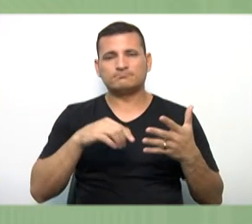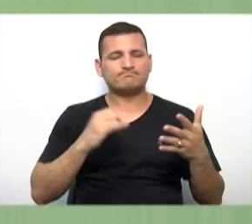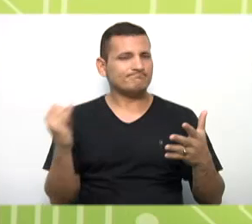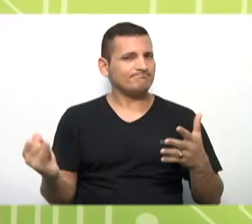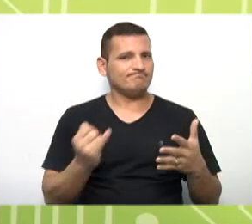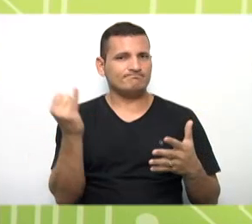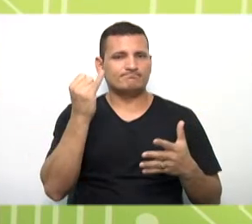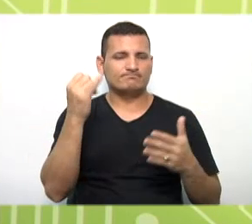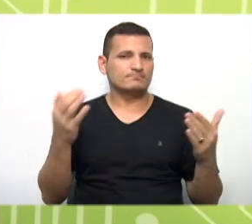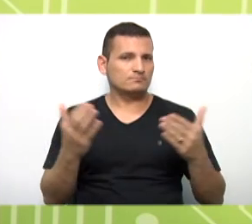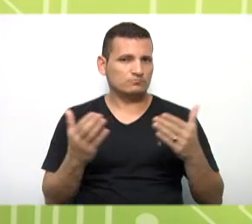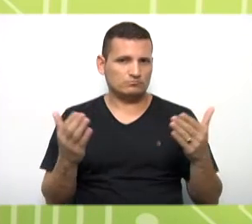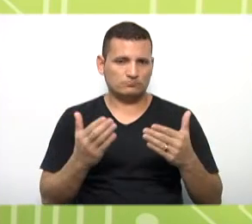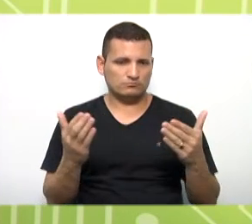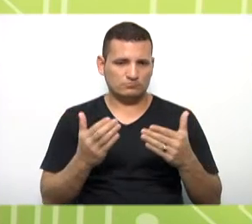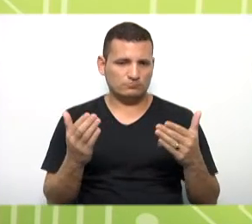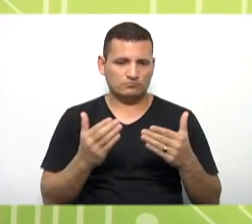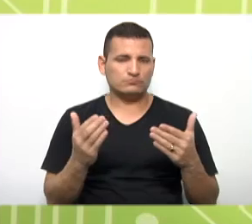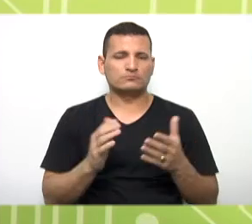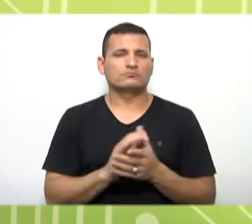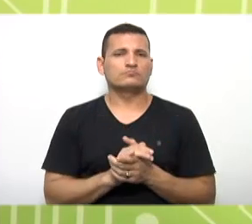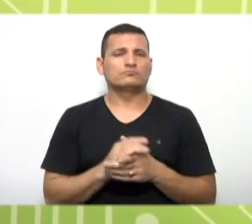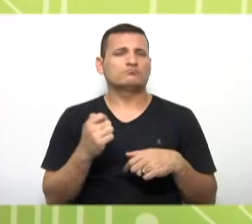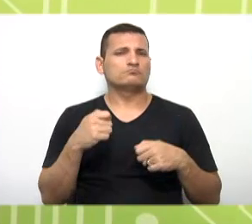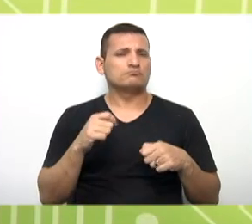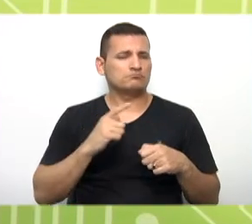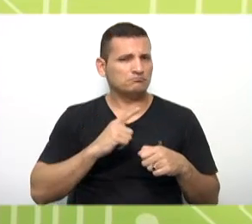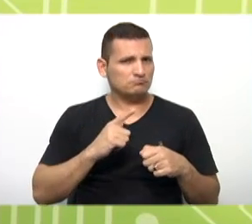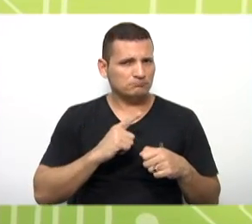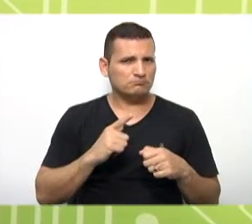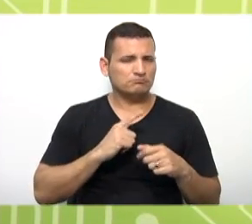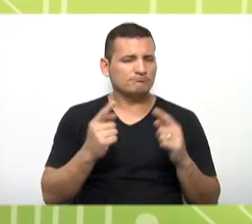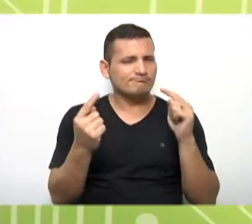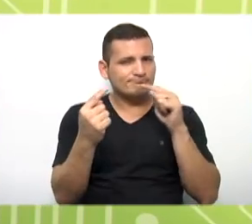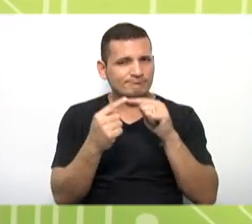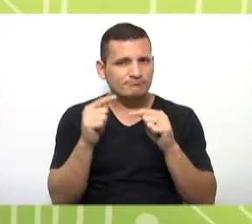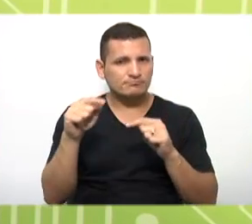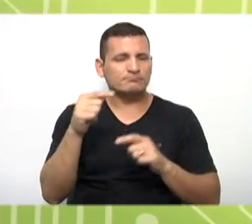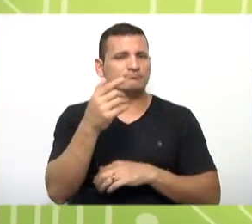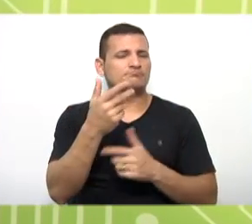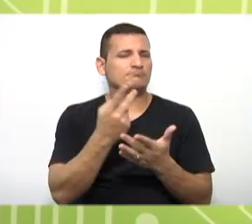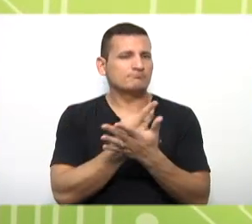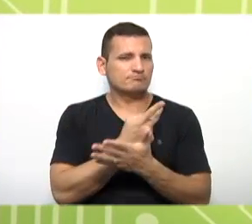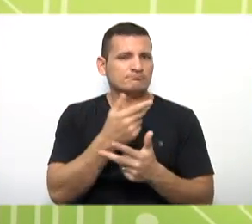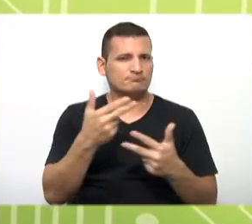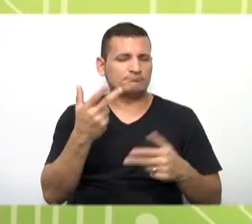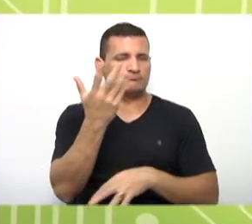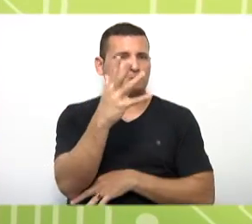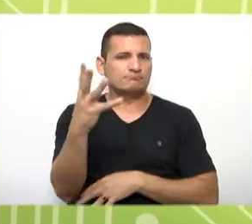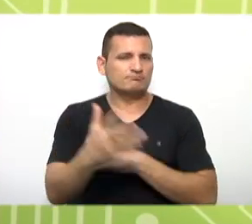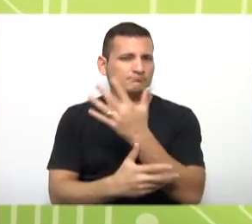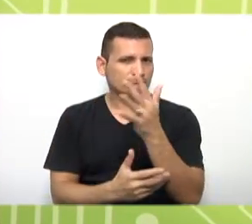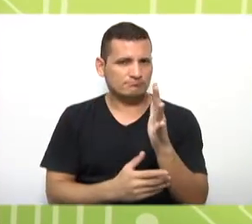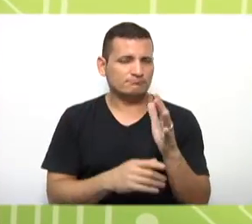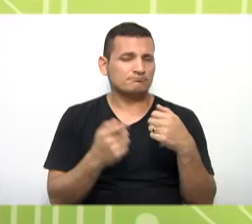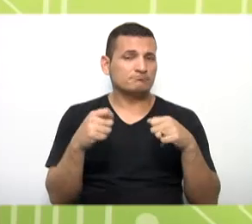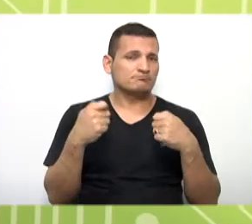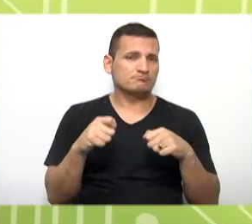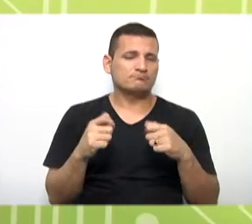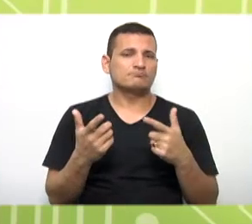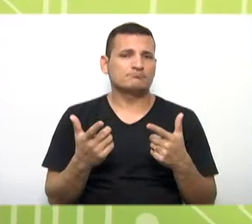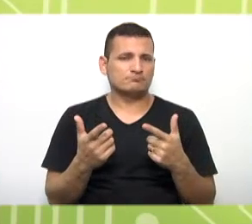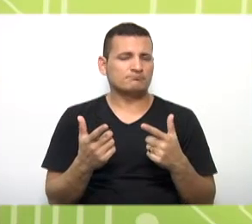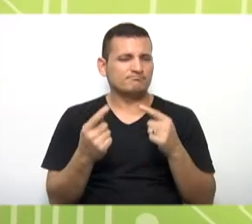importância. A gestão contemporânea, ela precisa estar ligada às questões ambientais, ela precisa estar antenada a